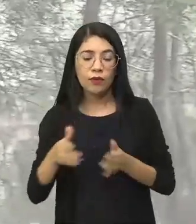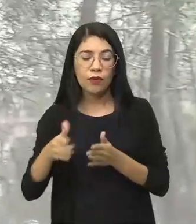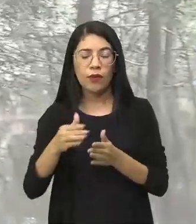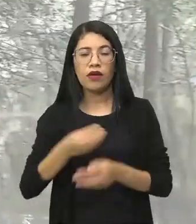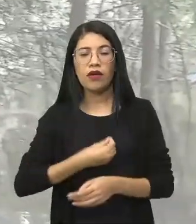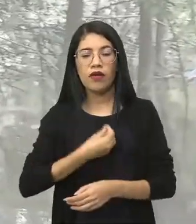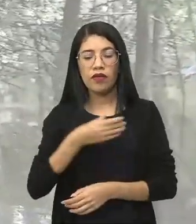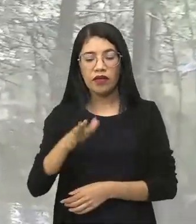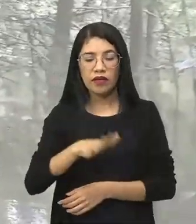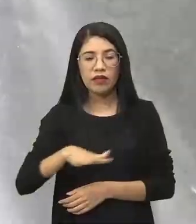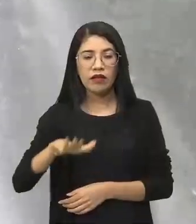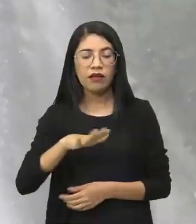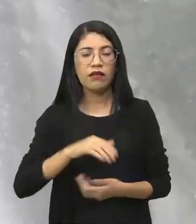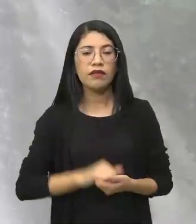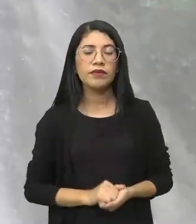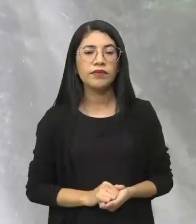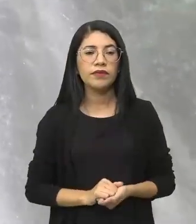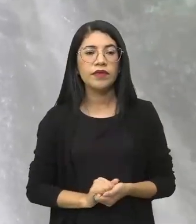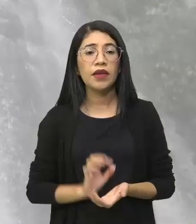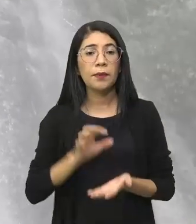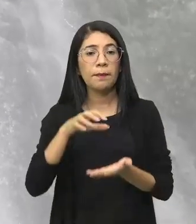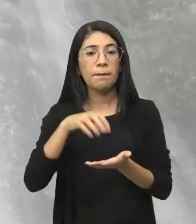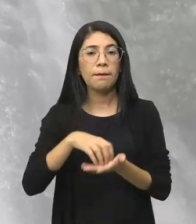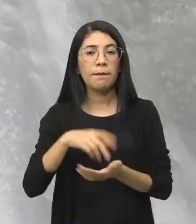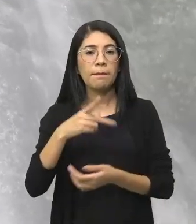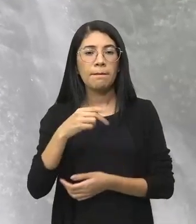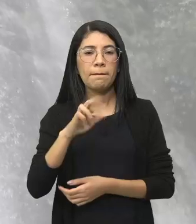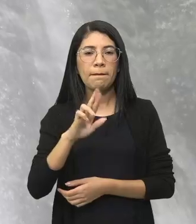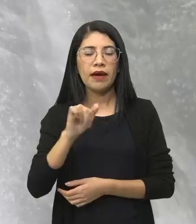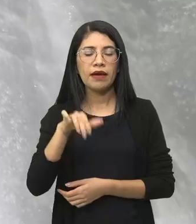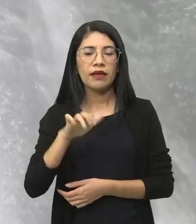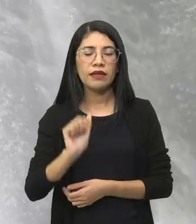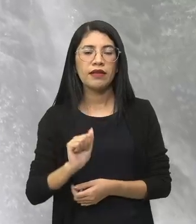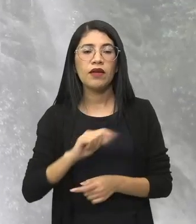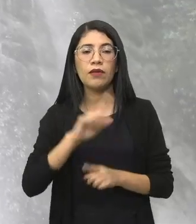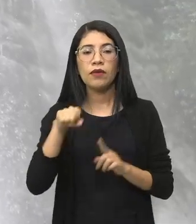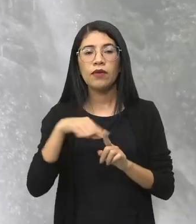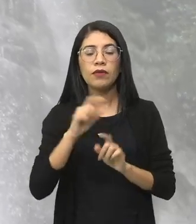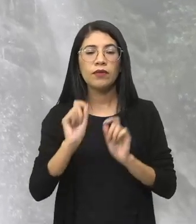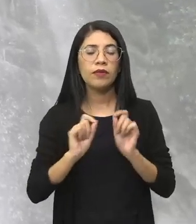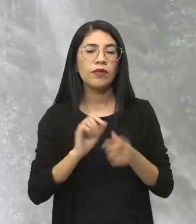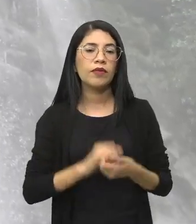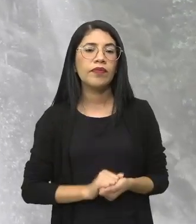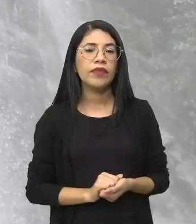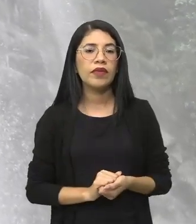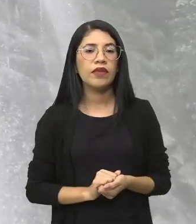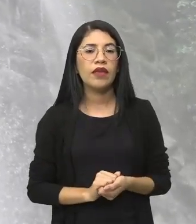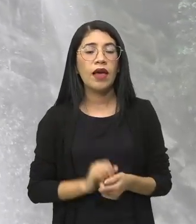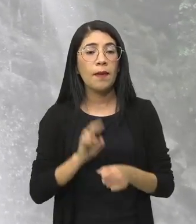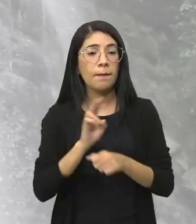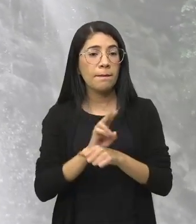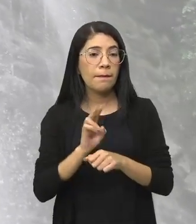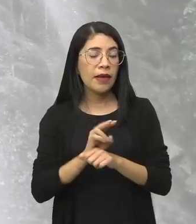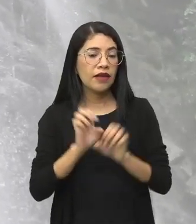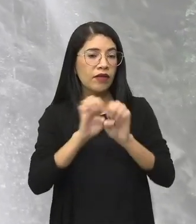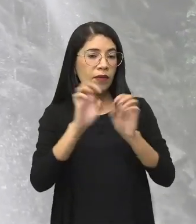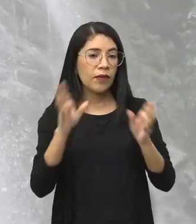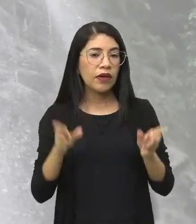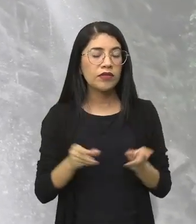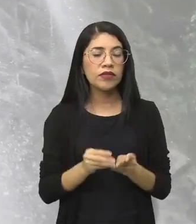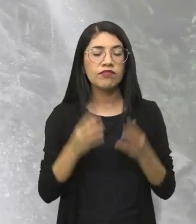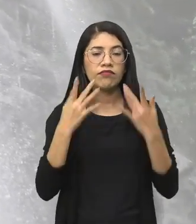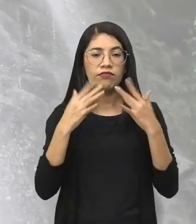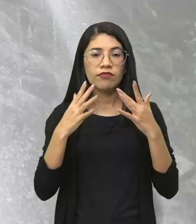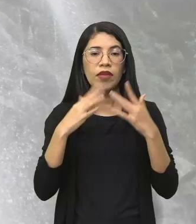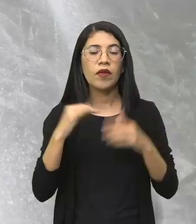REBIO. Parque Nacional Parna tem como objetivo básico a preservação de ecossistemas naturais de